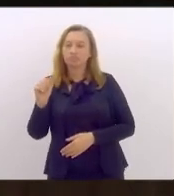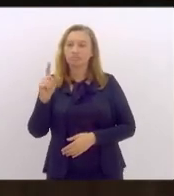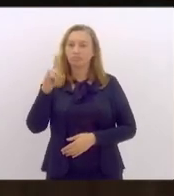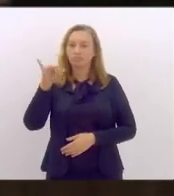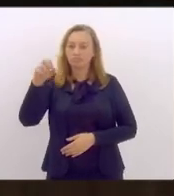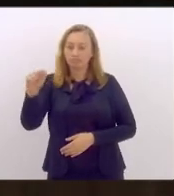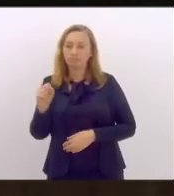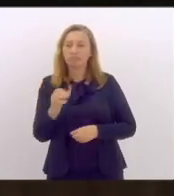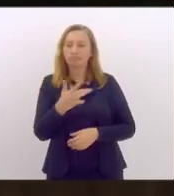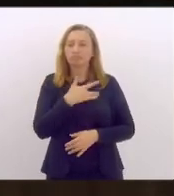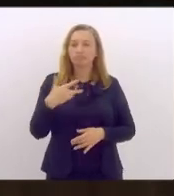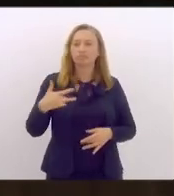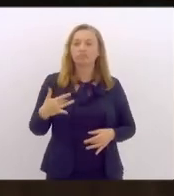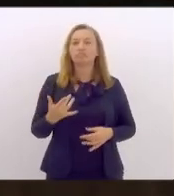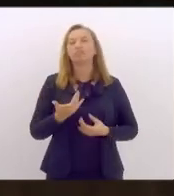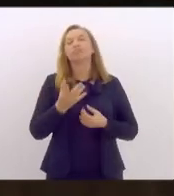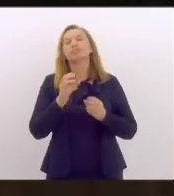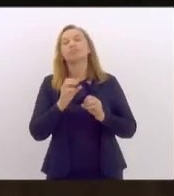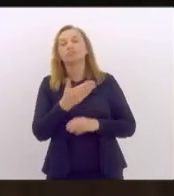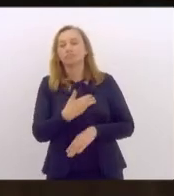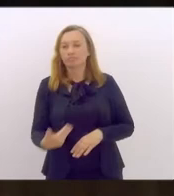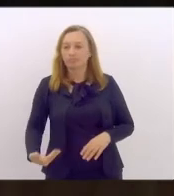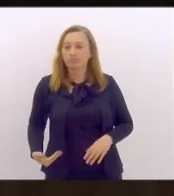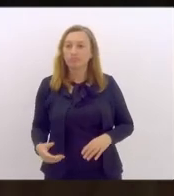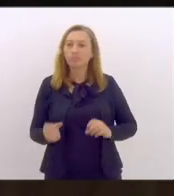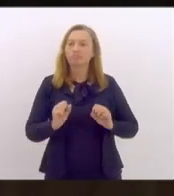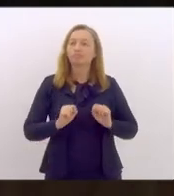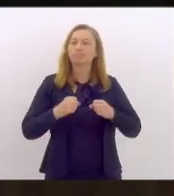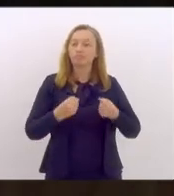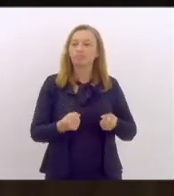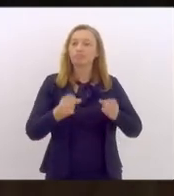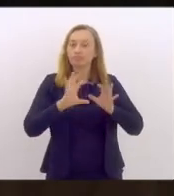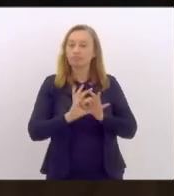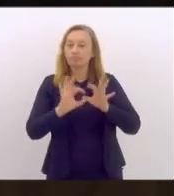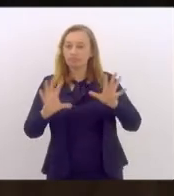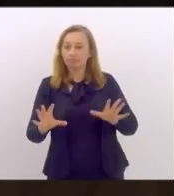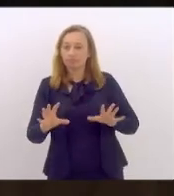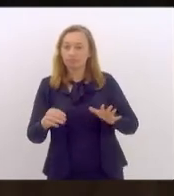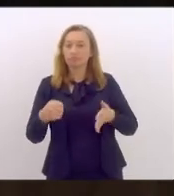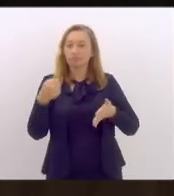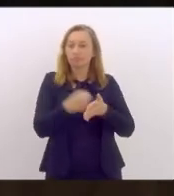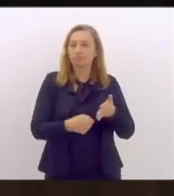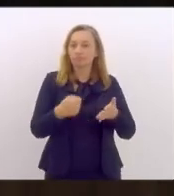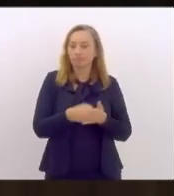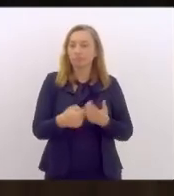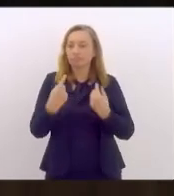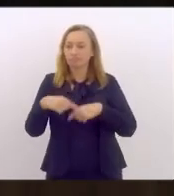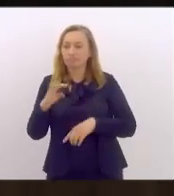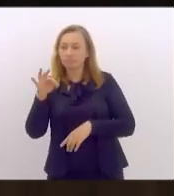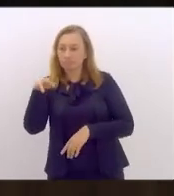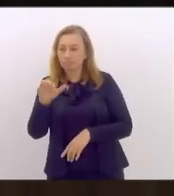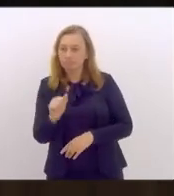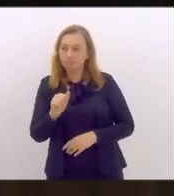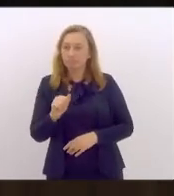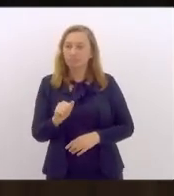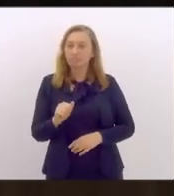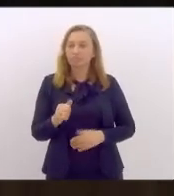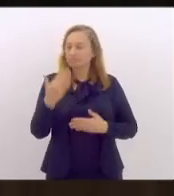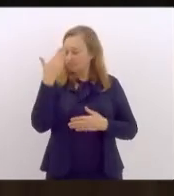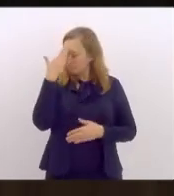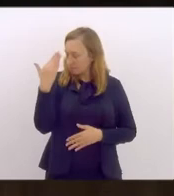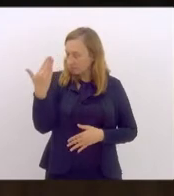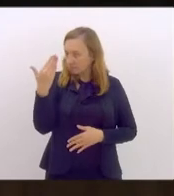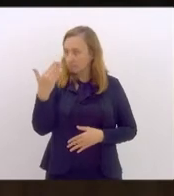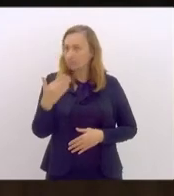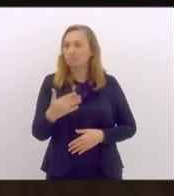da saúde pública da política pública e da defesa da democracia e da resistência e ditadura portanto Maria Célia Vasconcelos agradeço